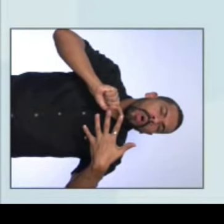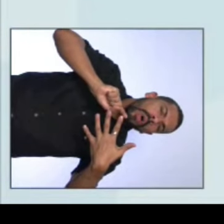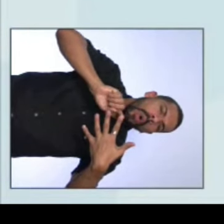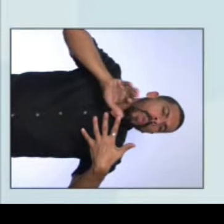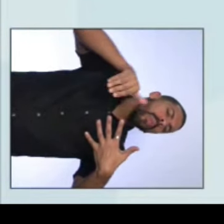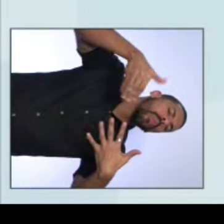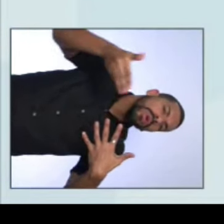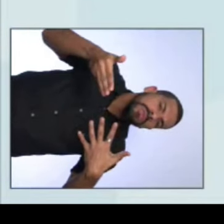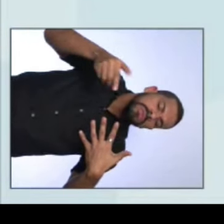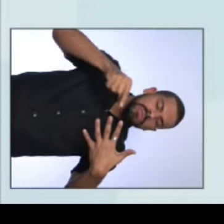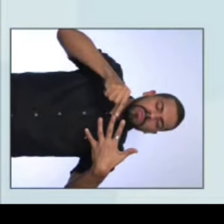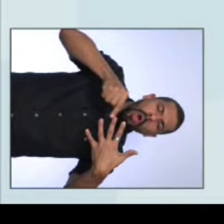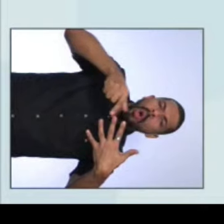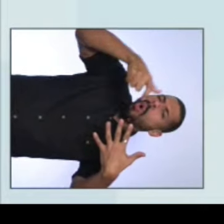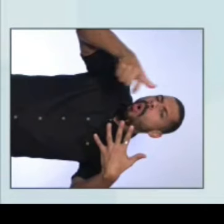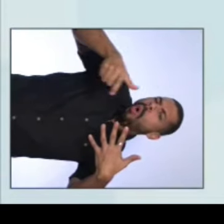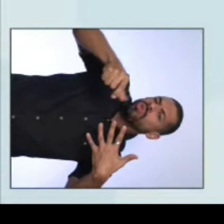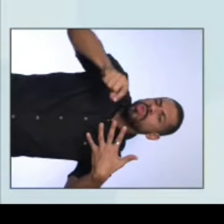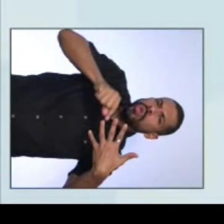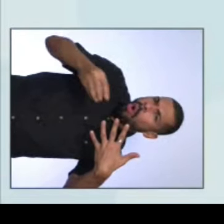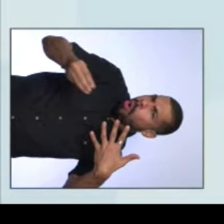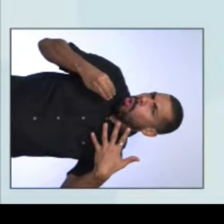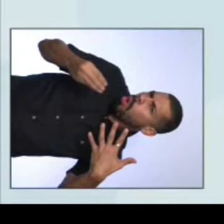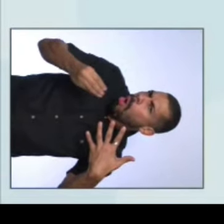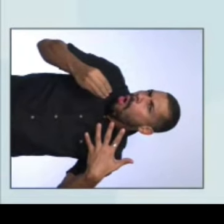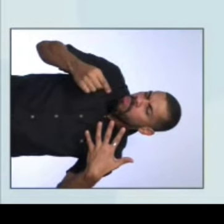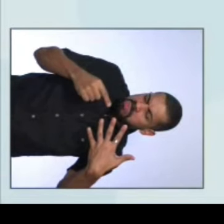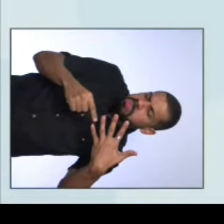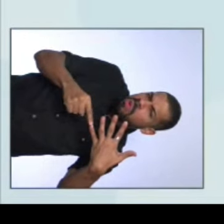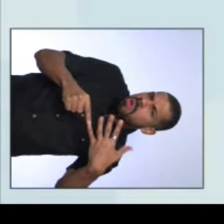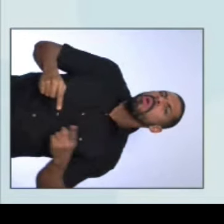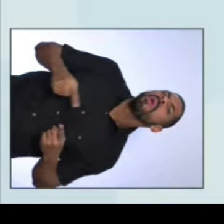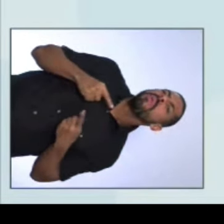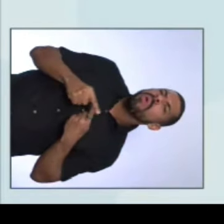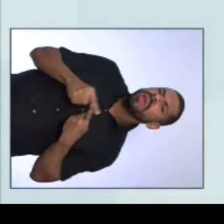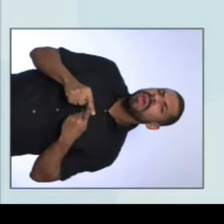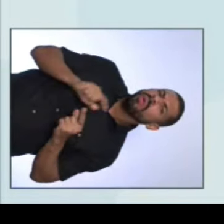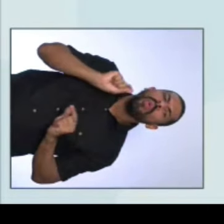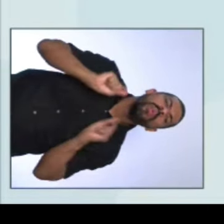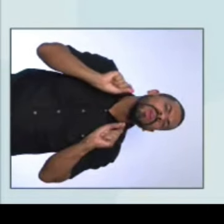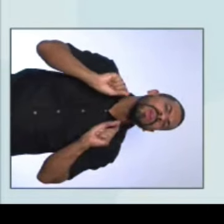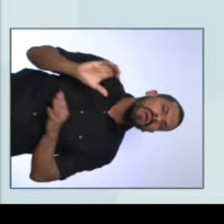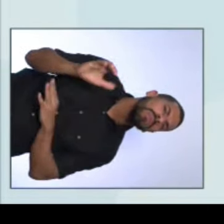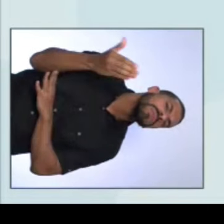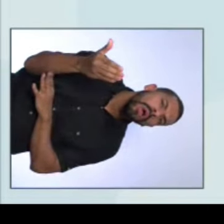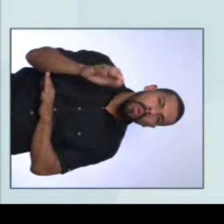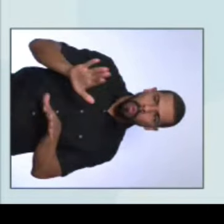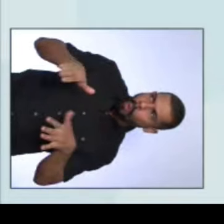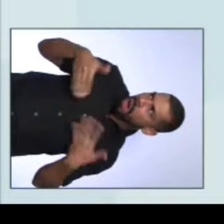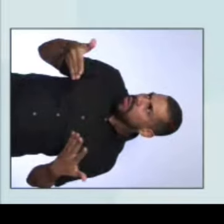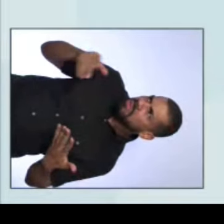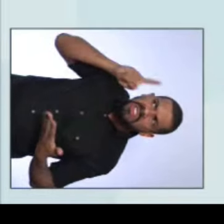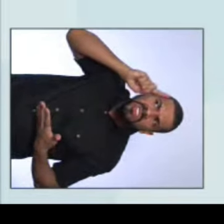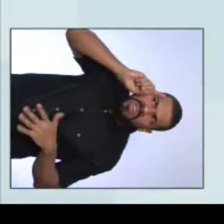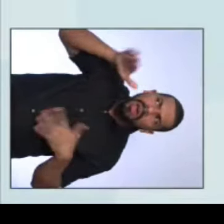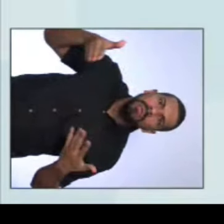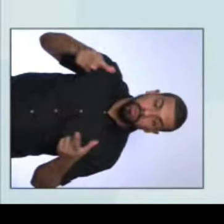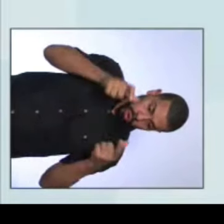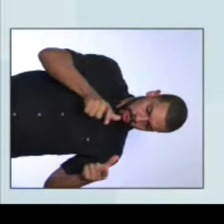quando, onde, como e por quê? O que aconteceu? Quando aconteceu?